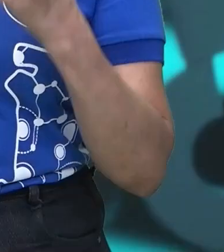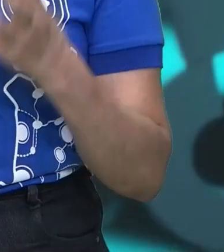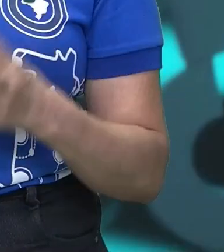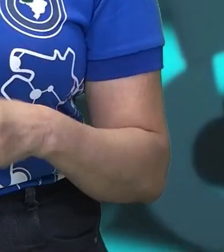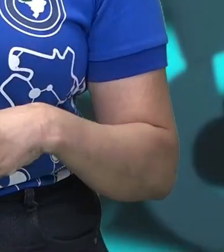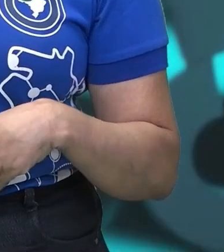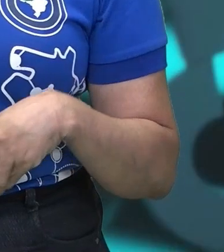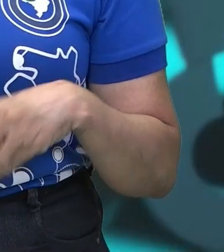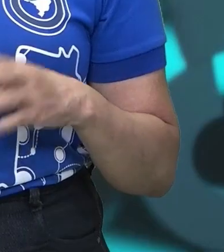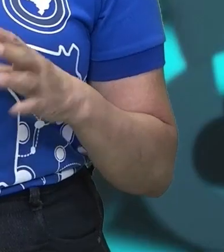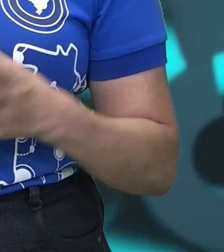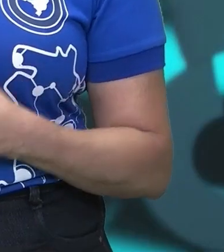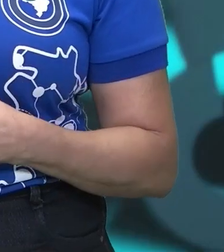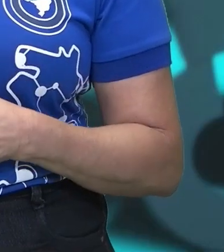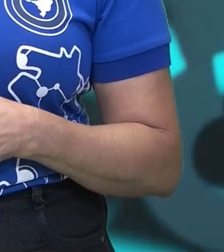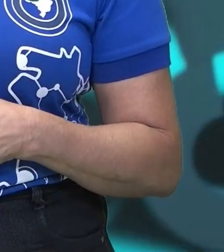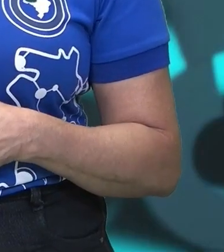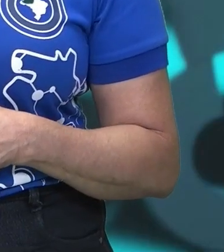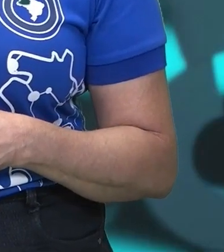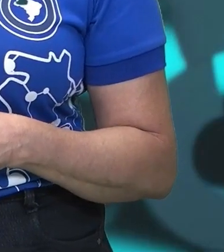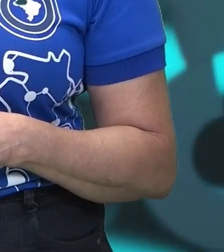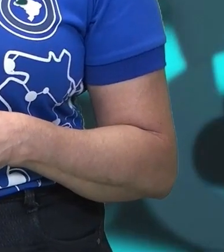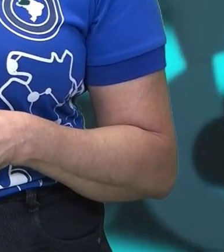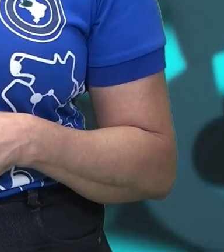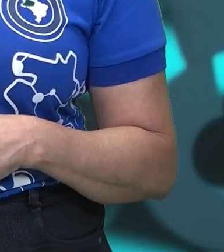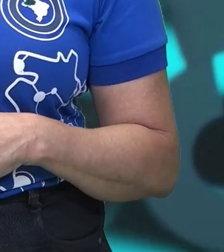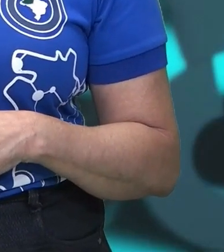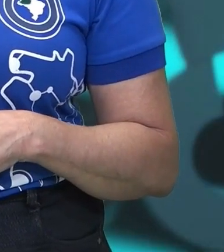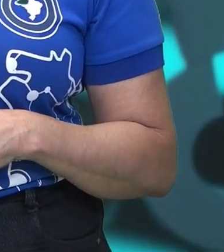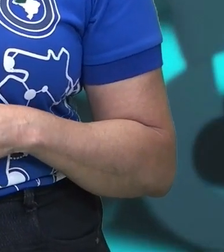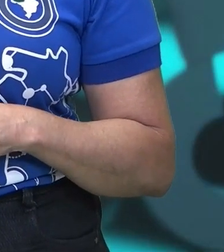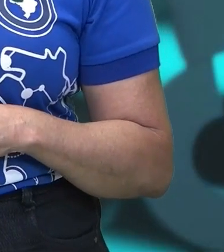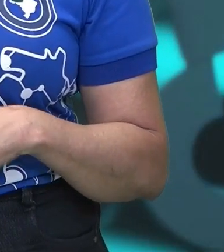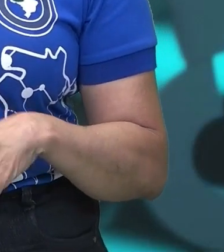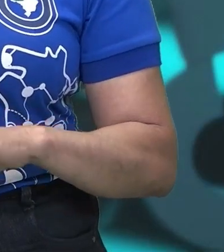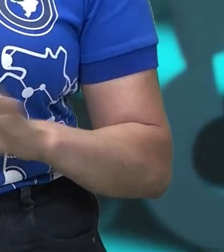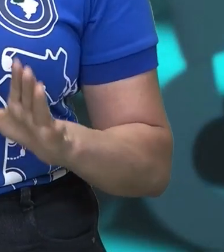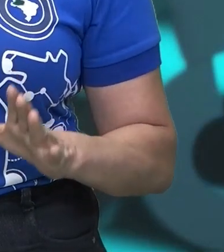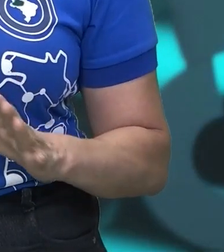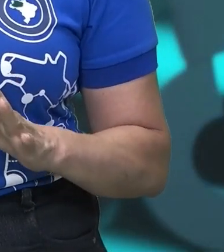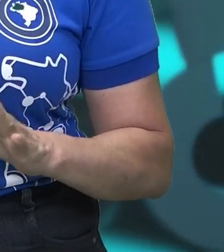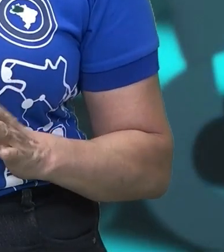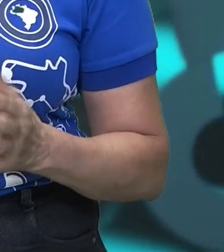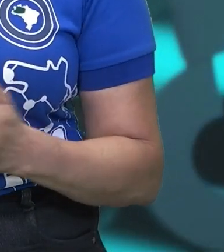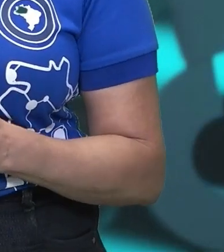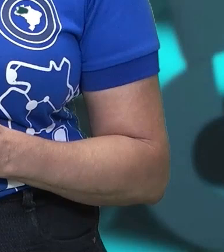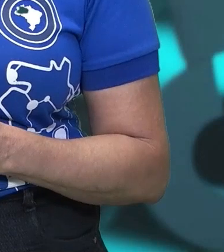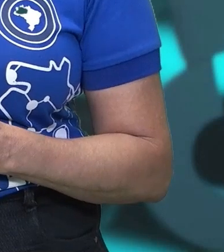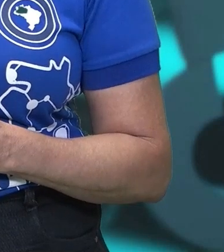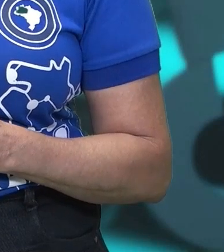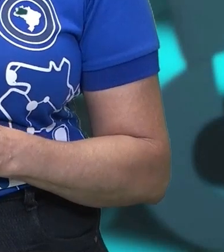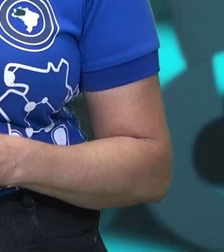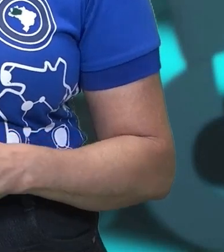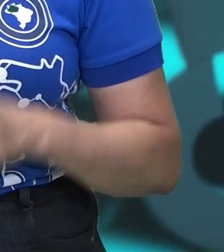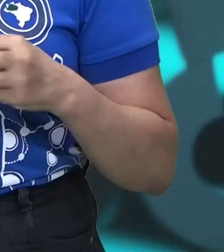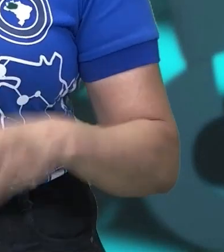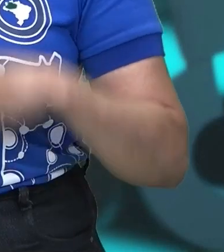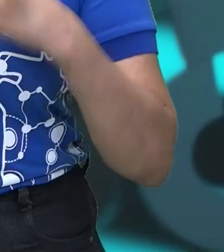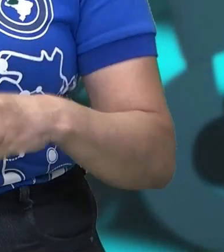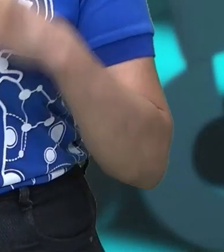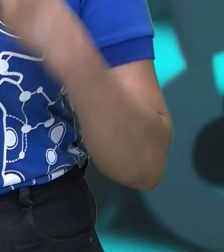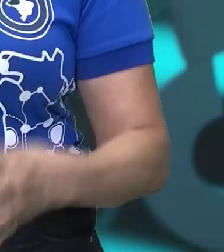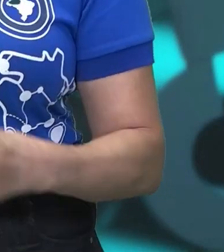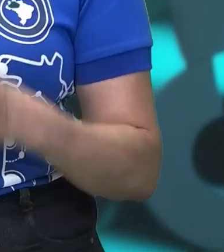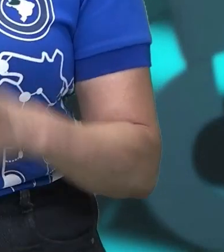na primeira, na segunda, na terceira vez, aí eu já vou exagerar, né? Eu vou dar uma exagerada aqui, eu já te falei